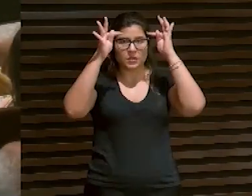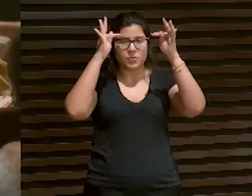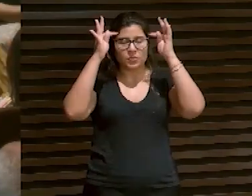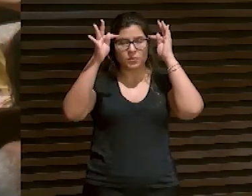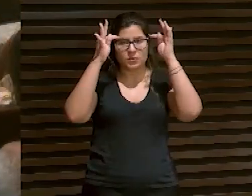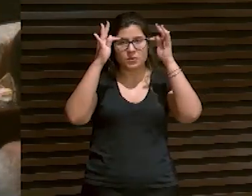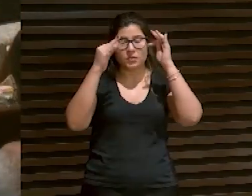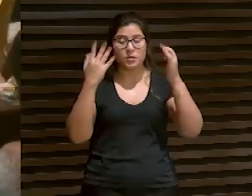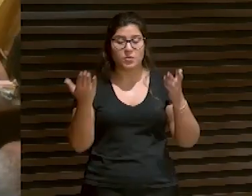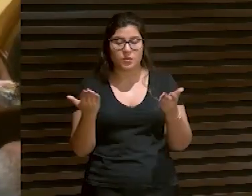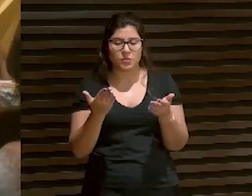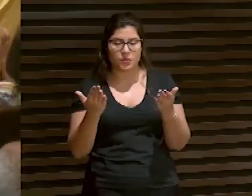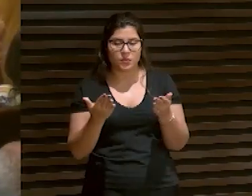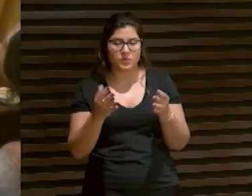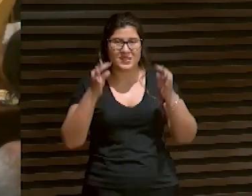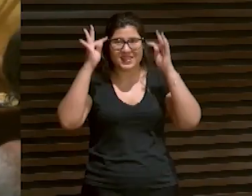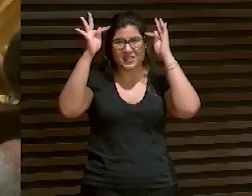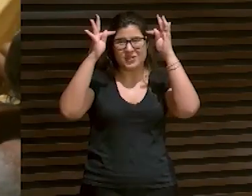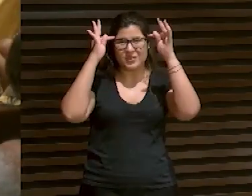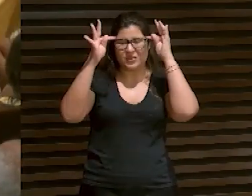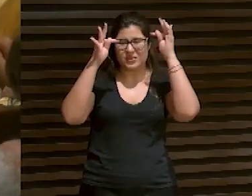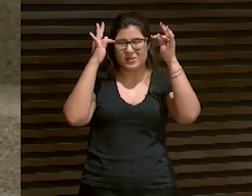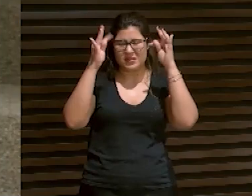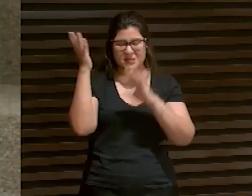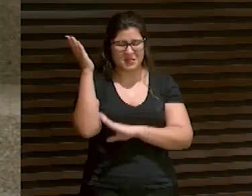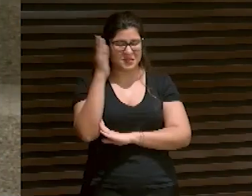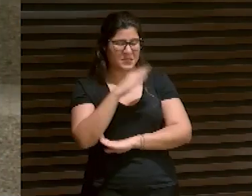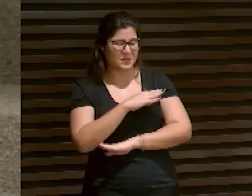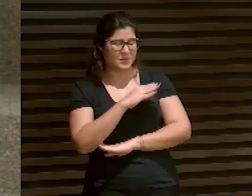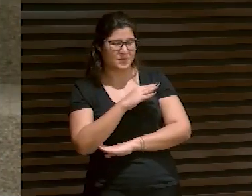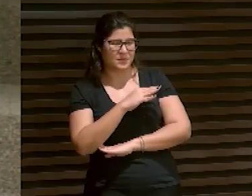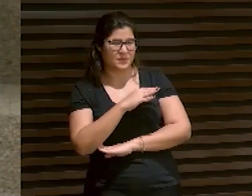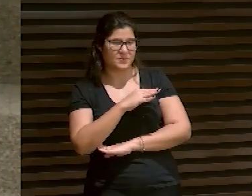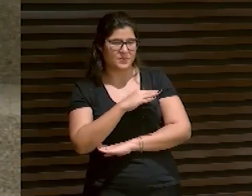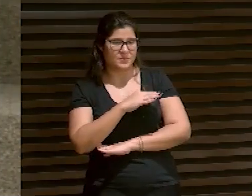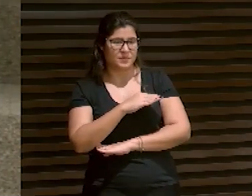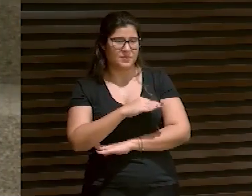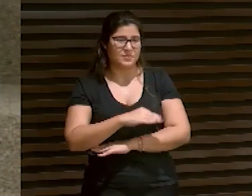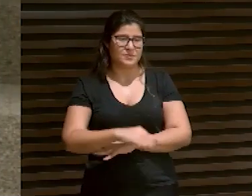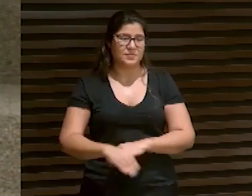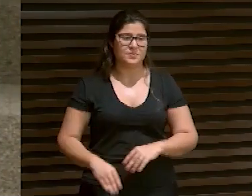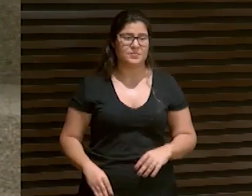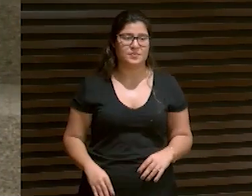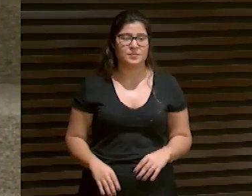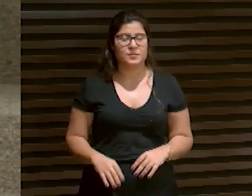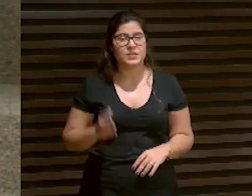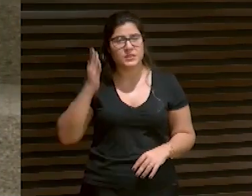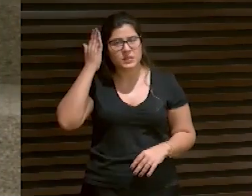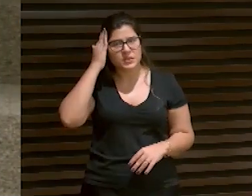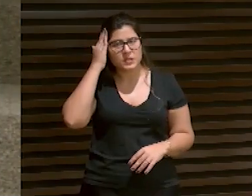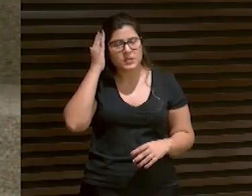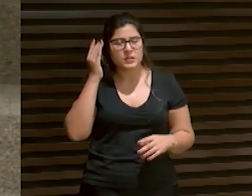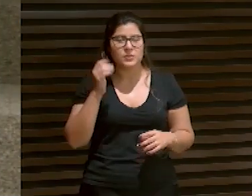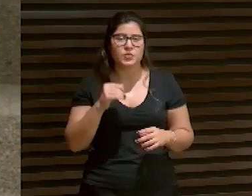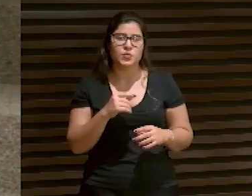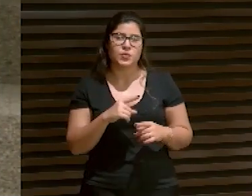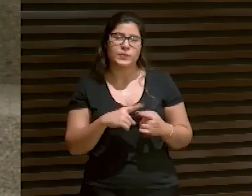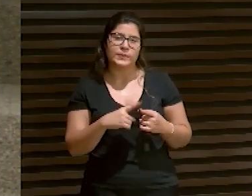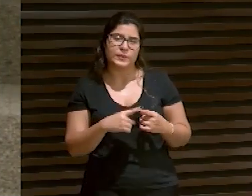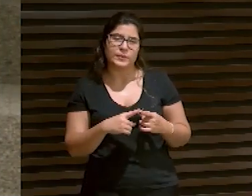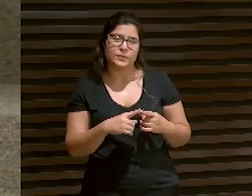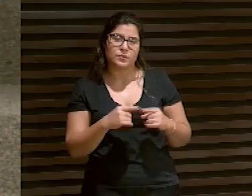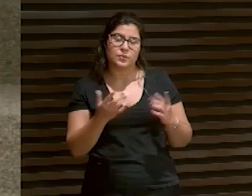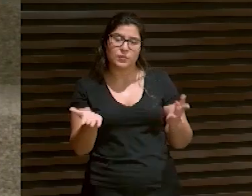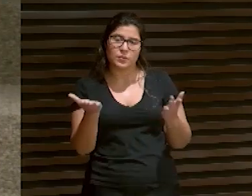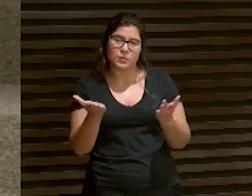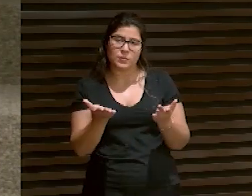ficou algo muito mal visto em nosso meio. E eu entendo as motivações disso acontecer. Hoje em dia, a teologia ela tem servido muitas